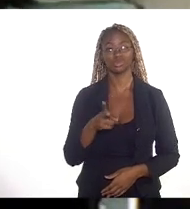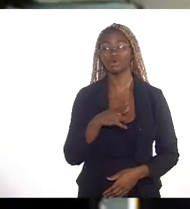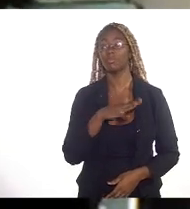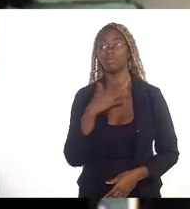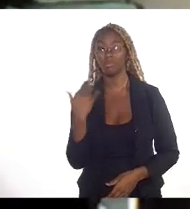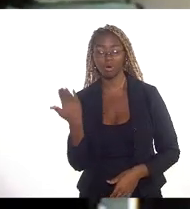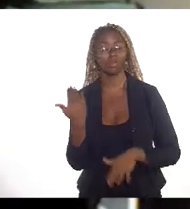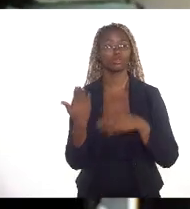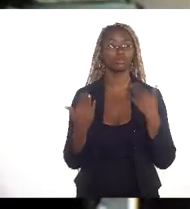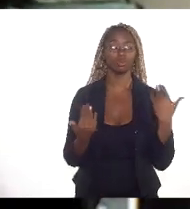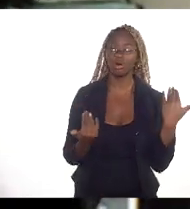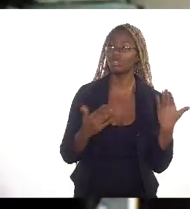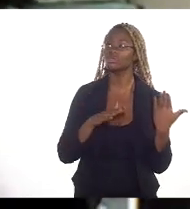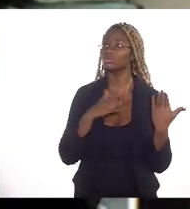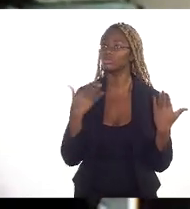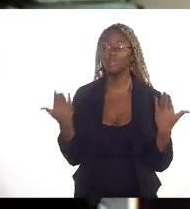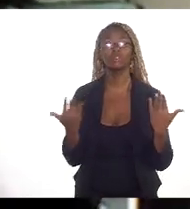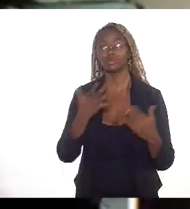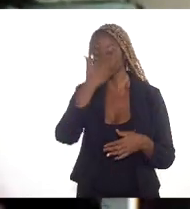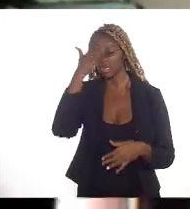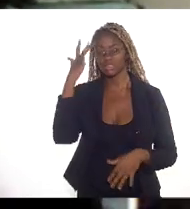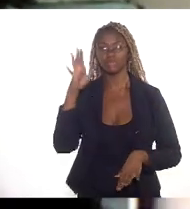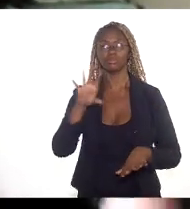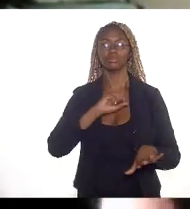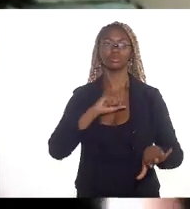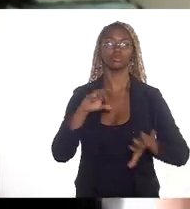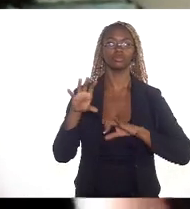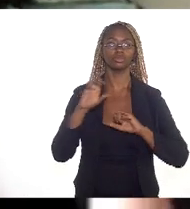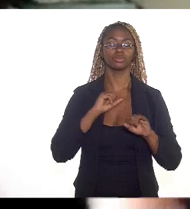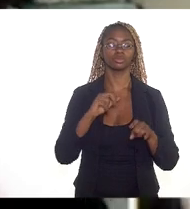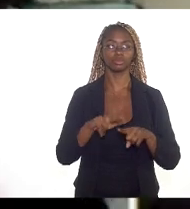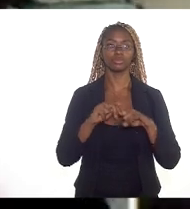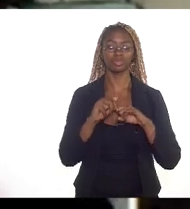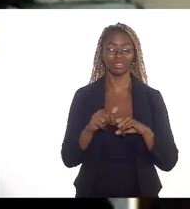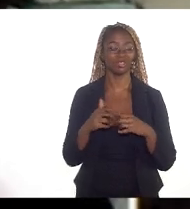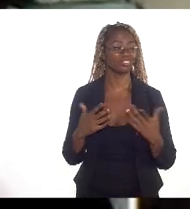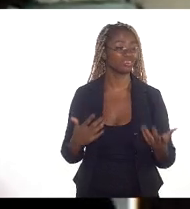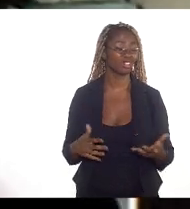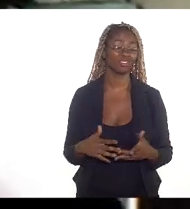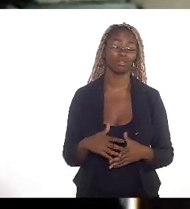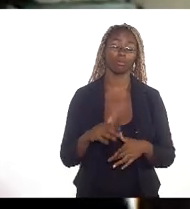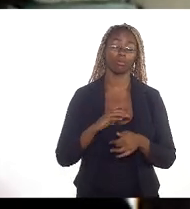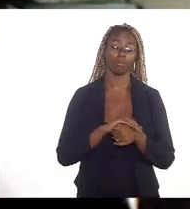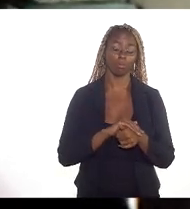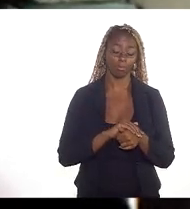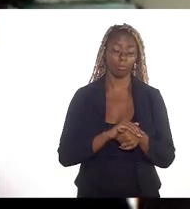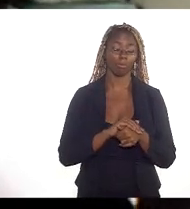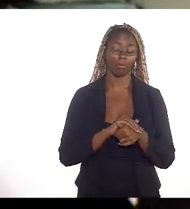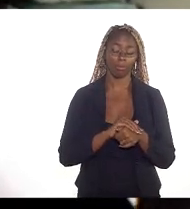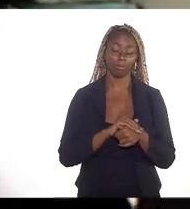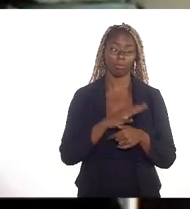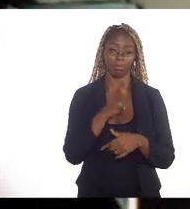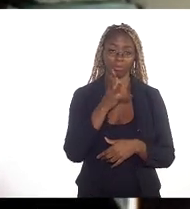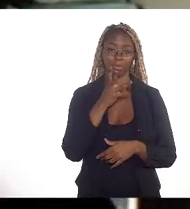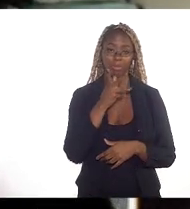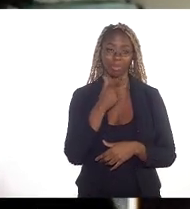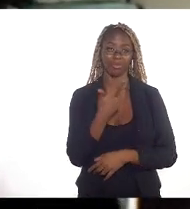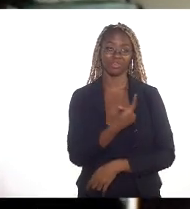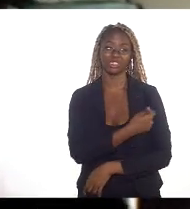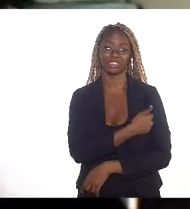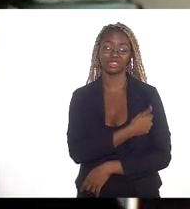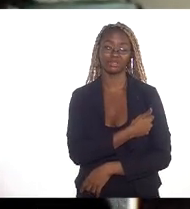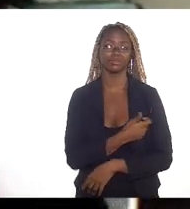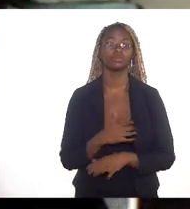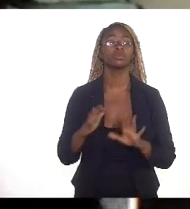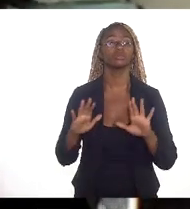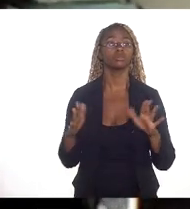infectados, de óbitos relacionados à Covid, porque a vacinação caminha em passos lentos num país de dimensões continentais.